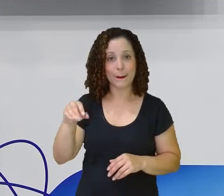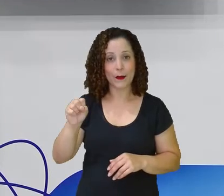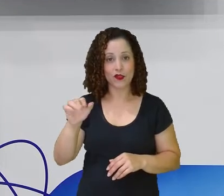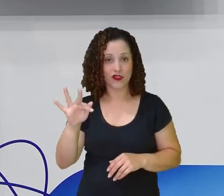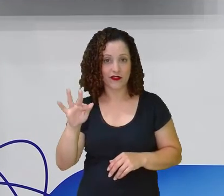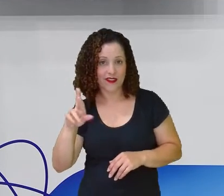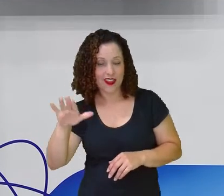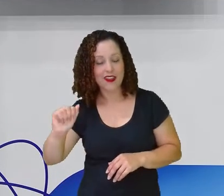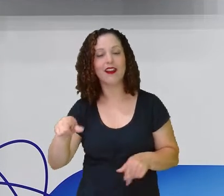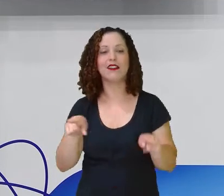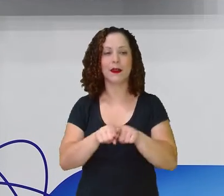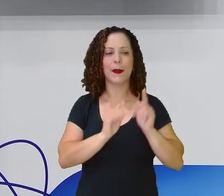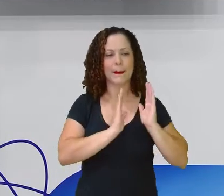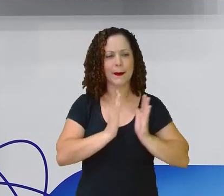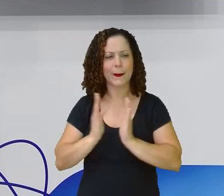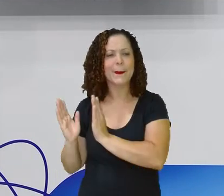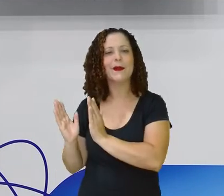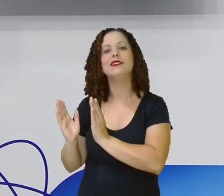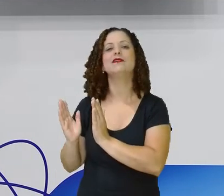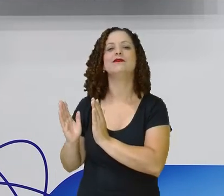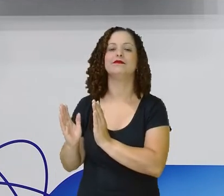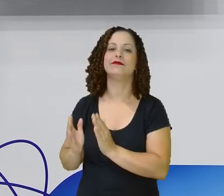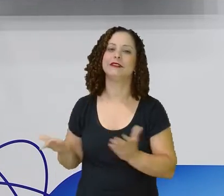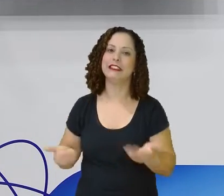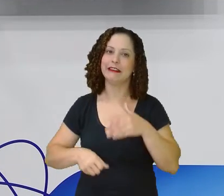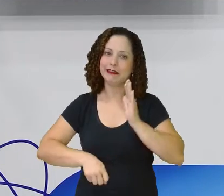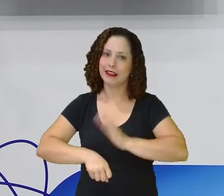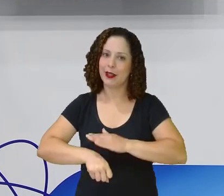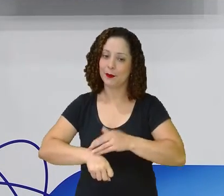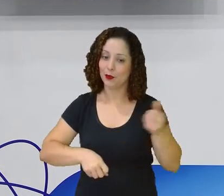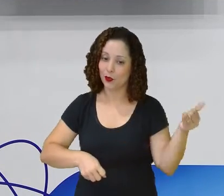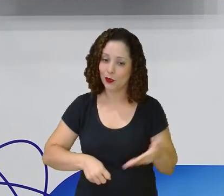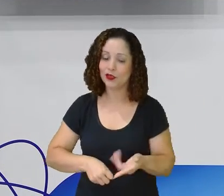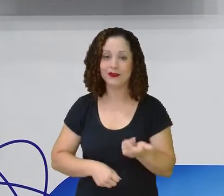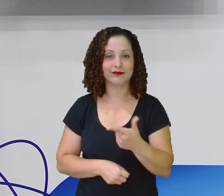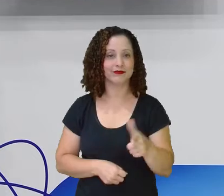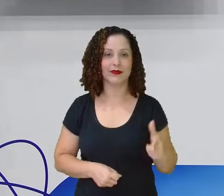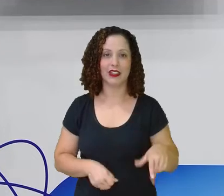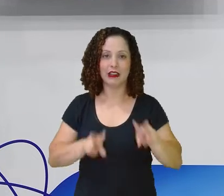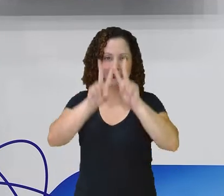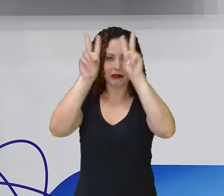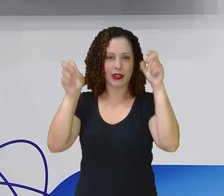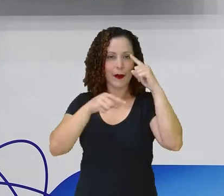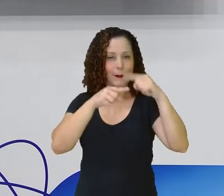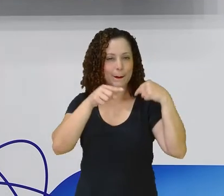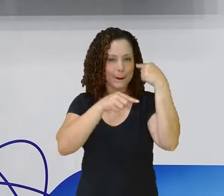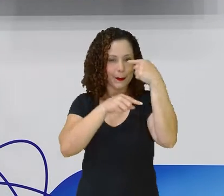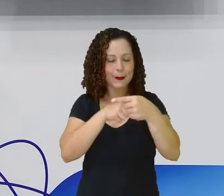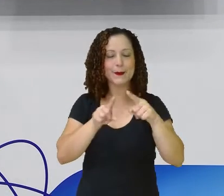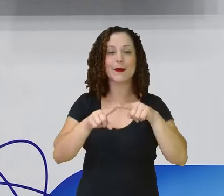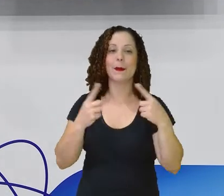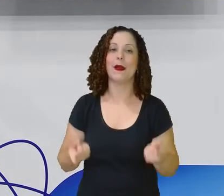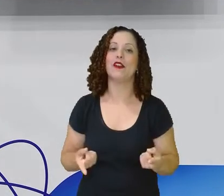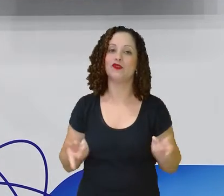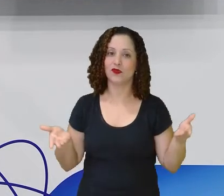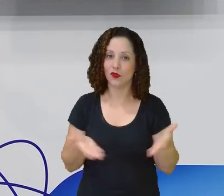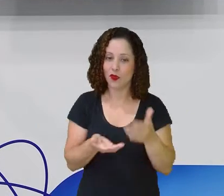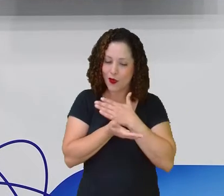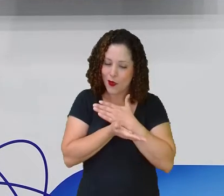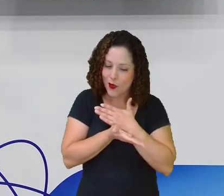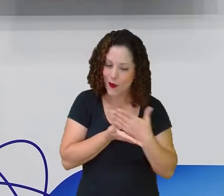suas subdivisões. E claro, não daria tempo da gente ver tudo hoje. São assuntos das próximas aulas, mas a gente já fez uma